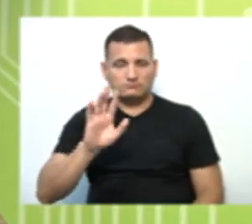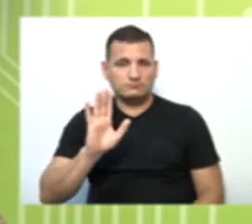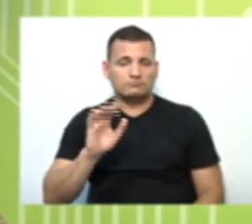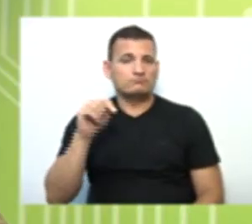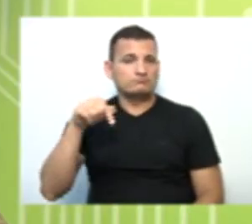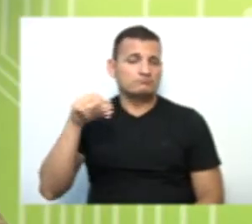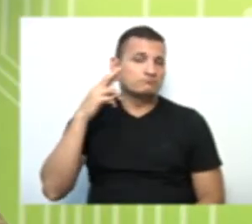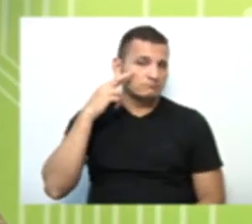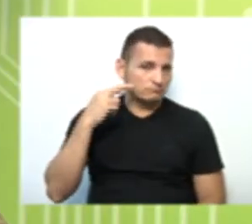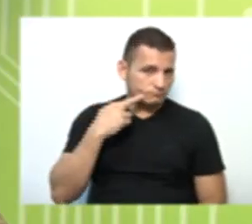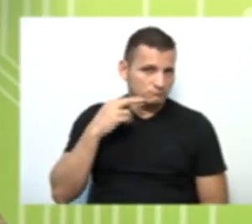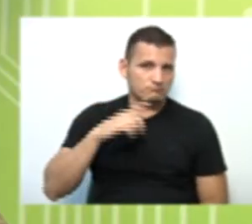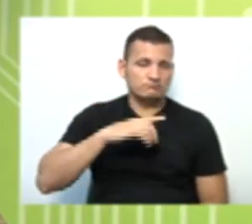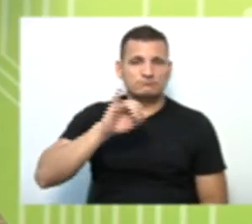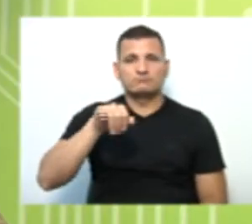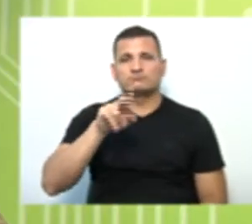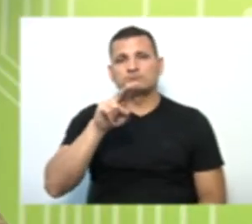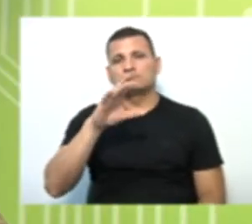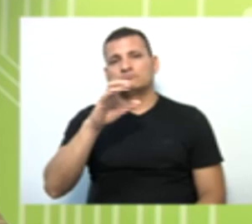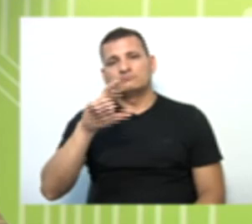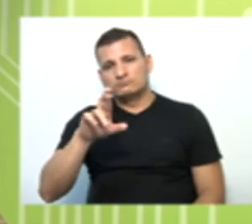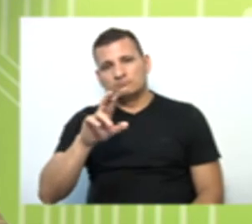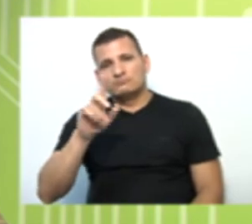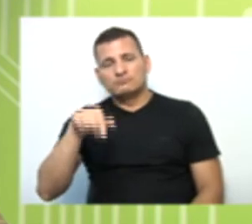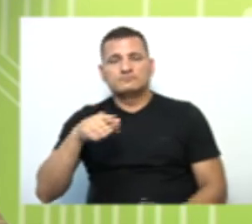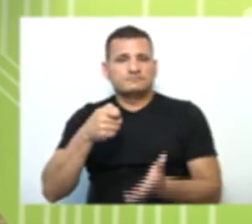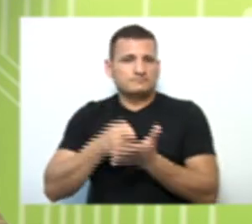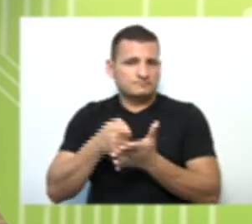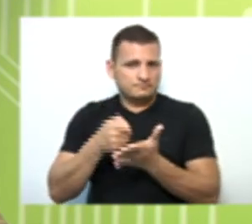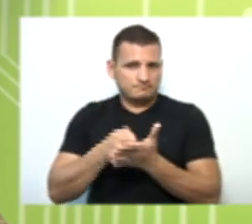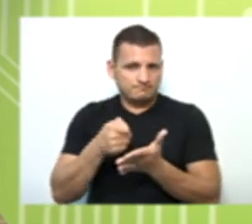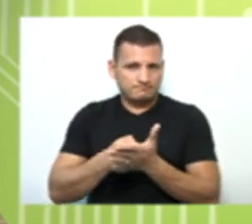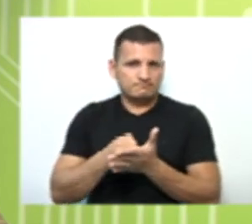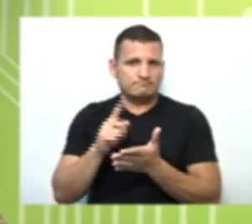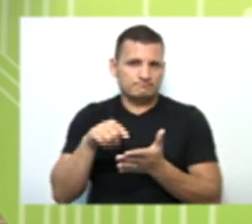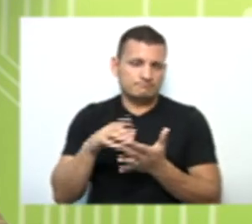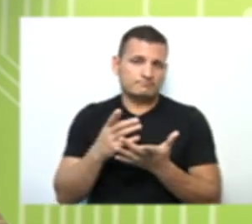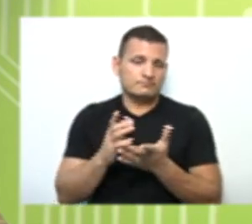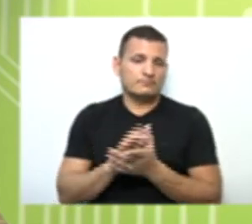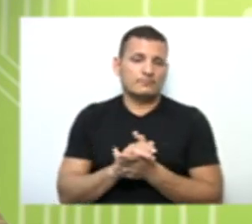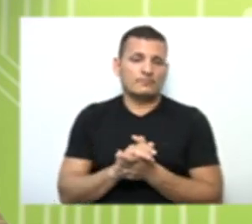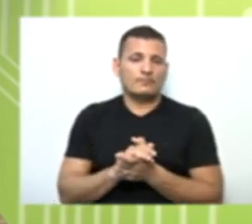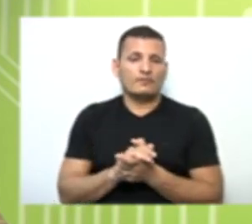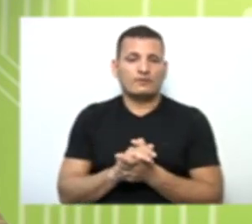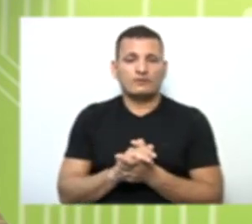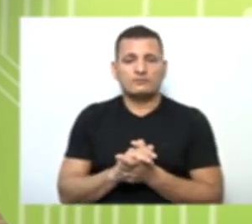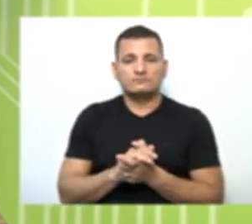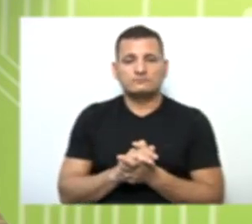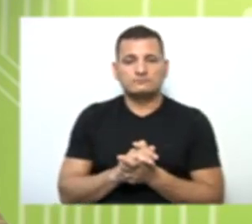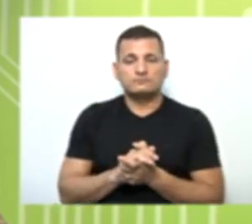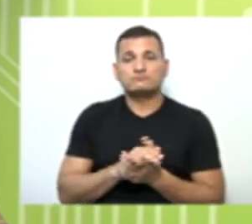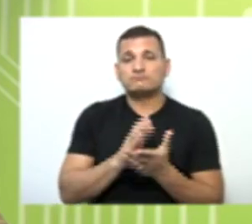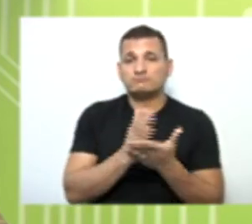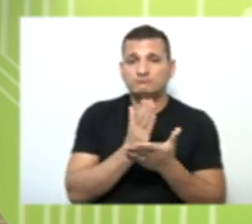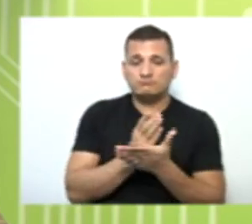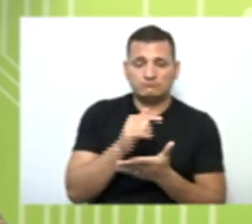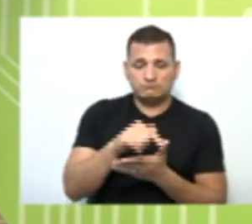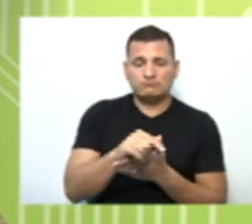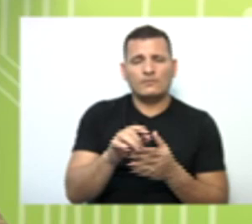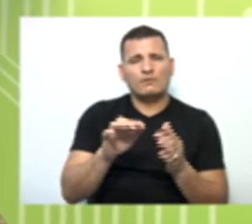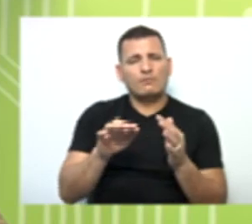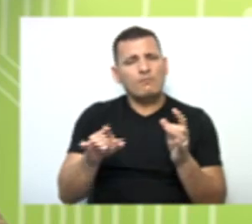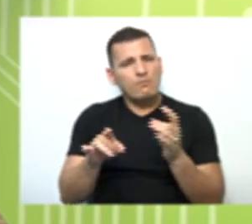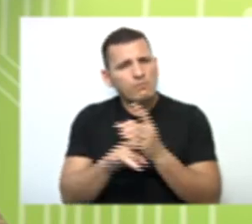caso em Rondônia, né, na JUSER. É obrigatoriedade, ele encerrou, né, as demonstrações